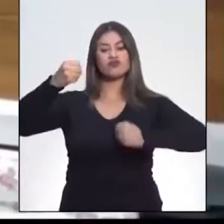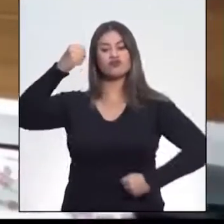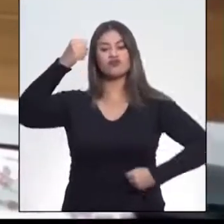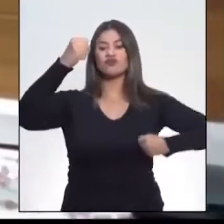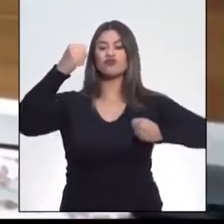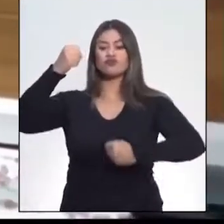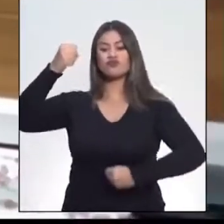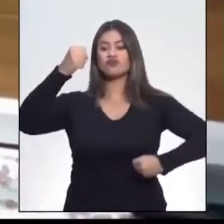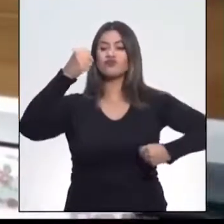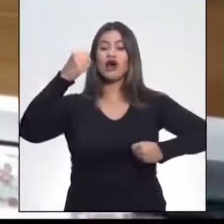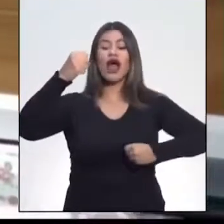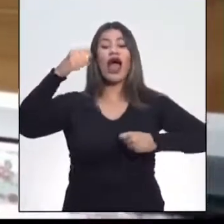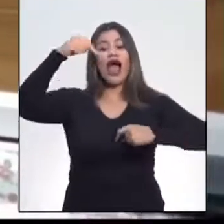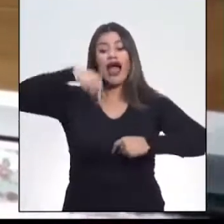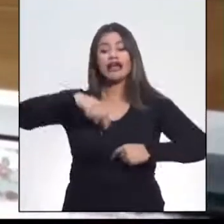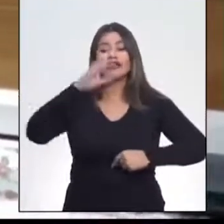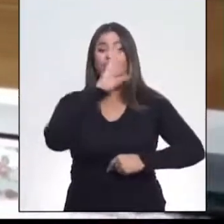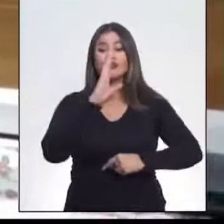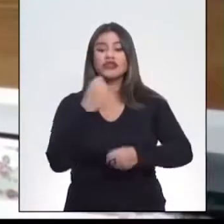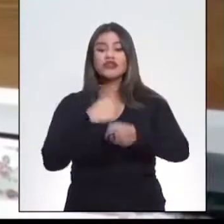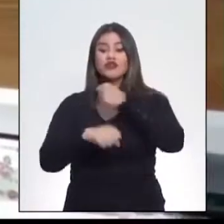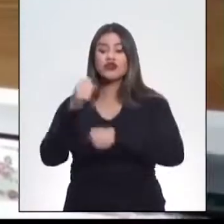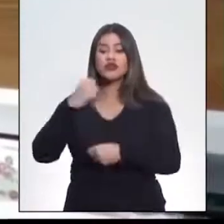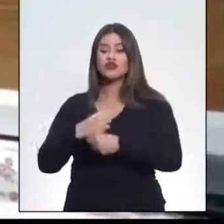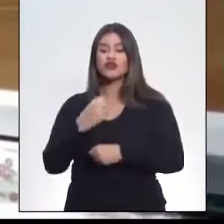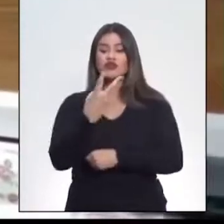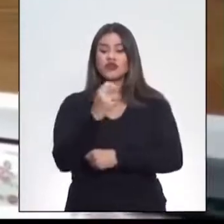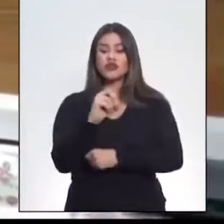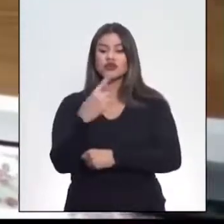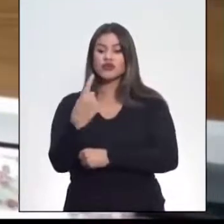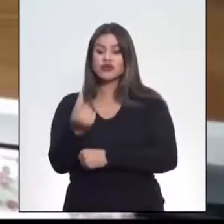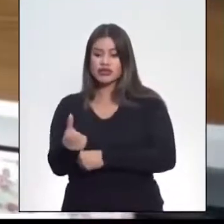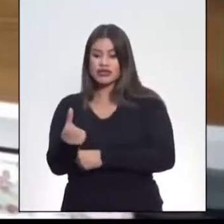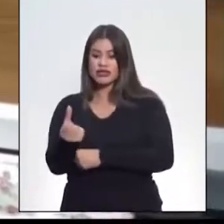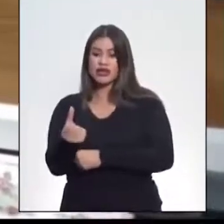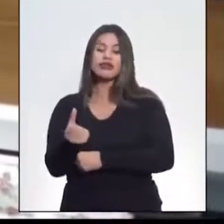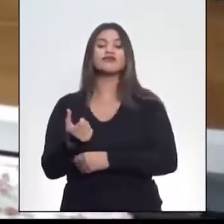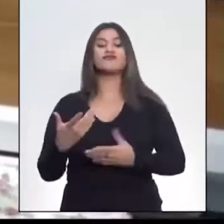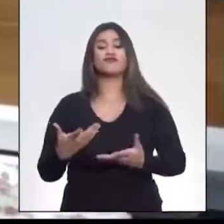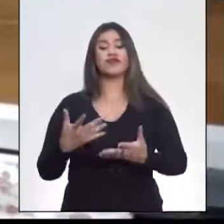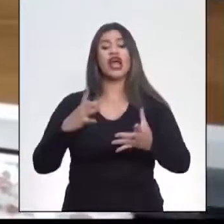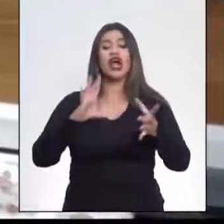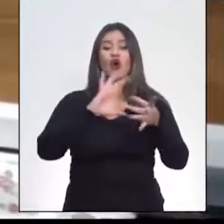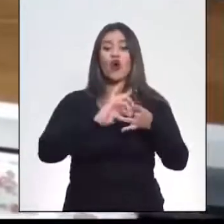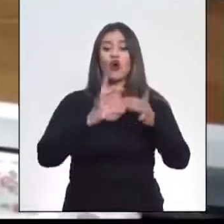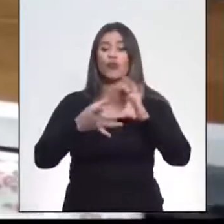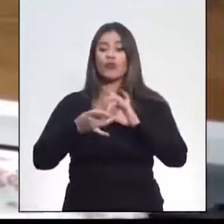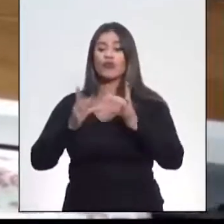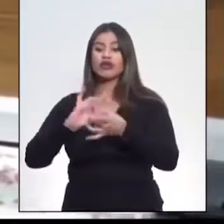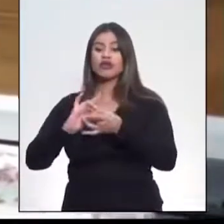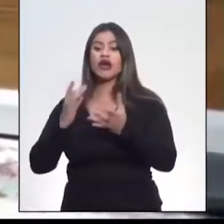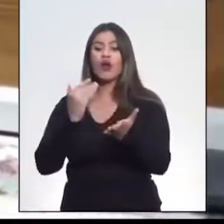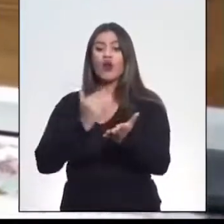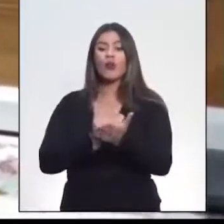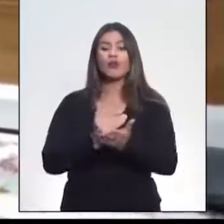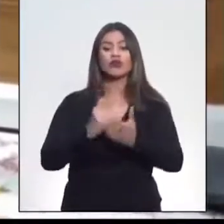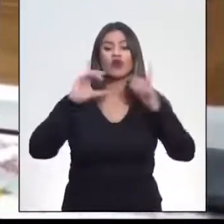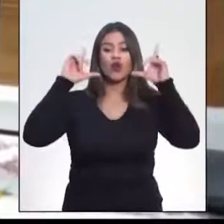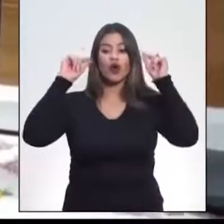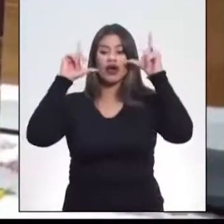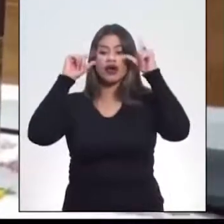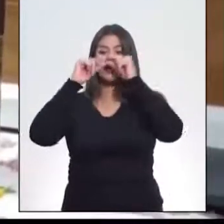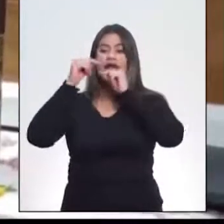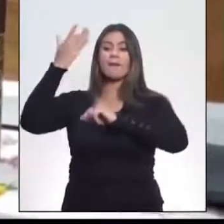nos Jogos Olímpicos 2016 atende maioria dos jogos deu início na Grécia antiga onde o atendimento